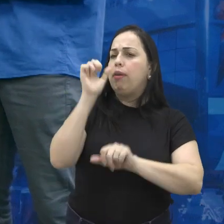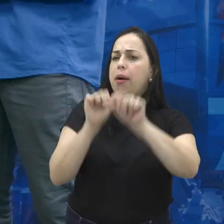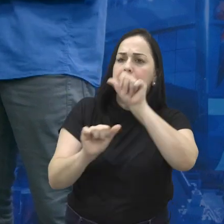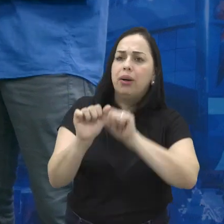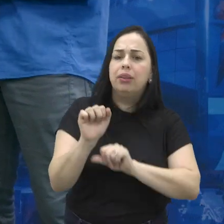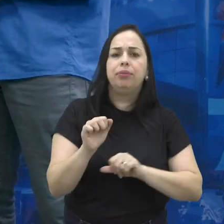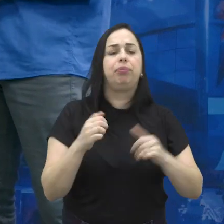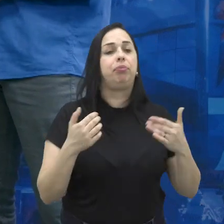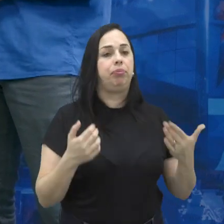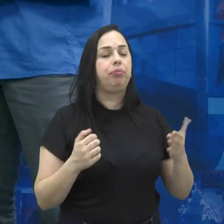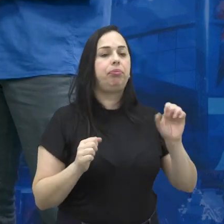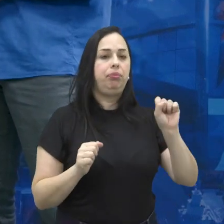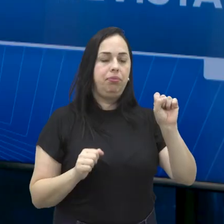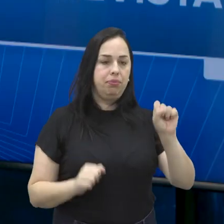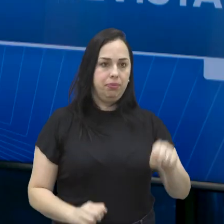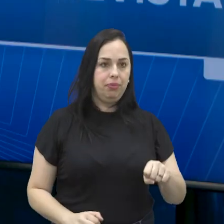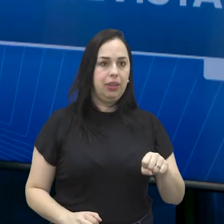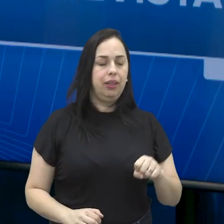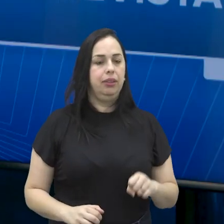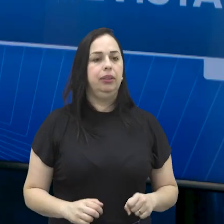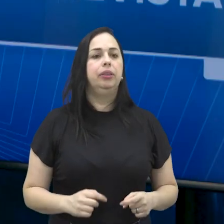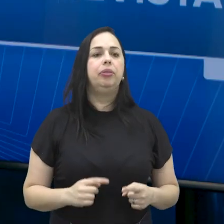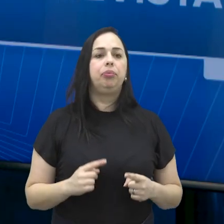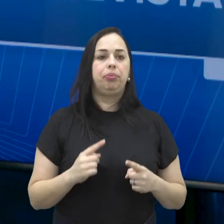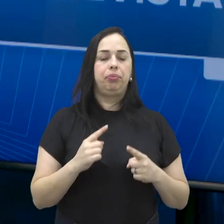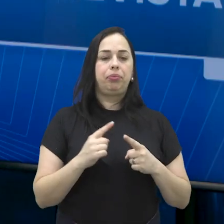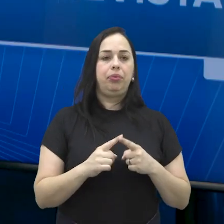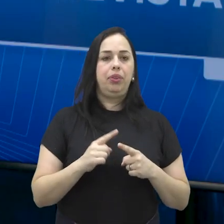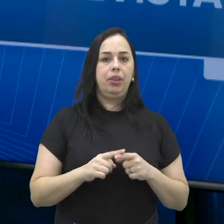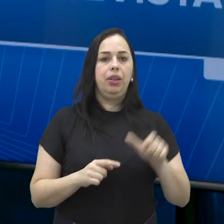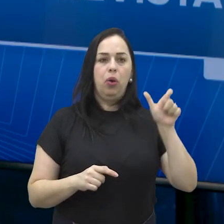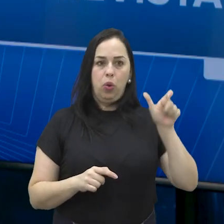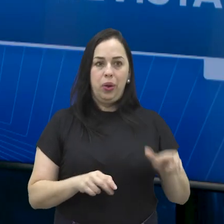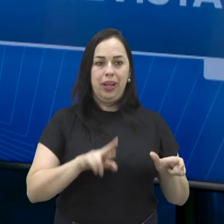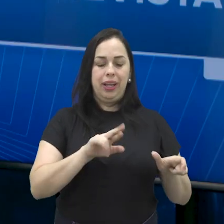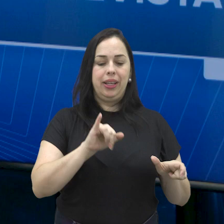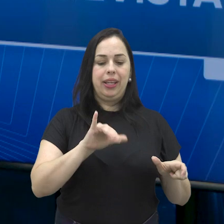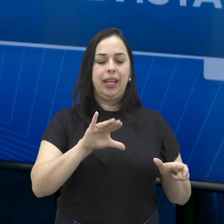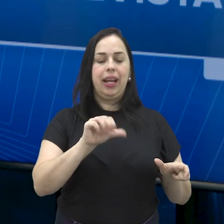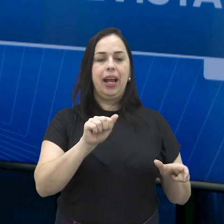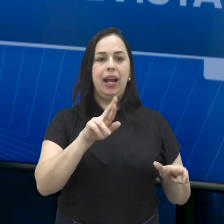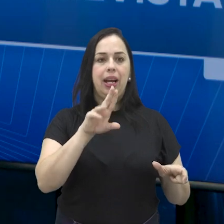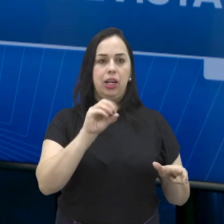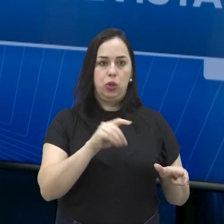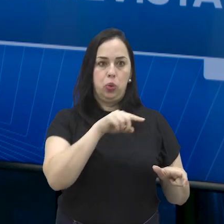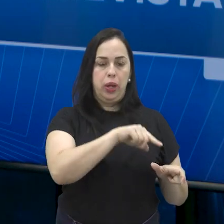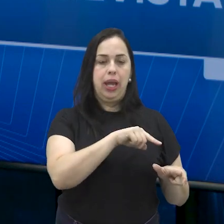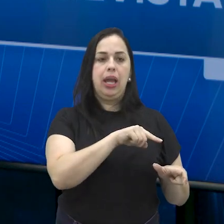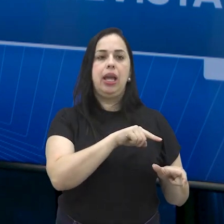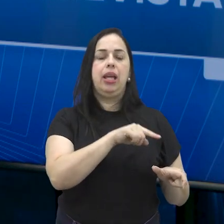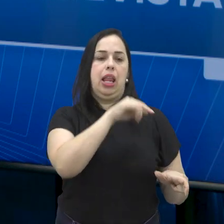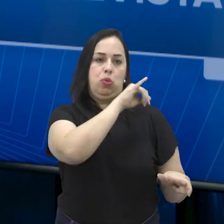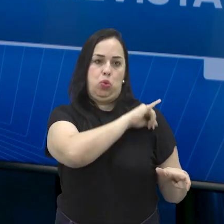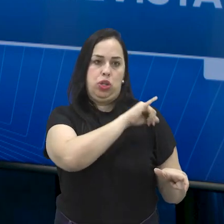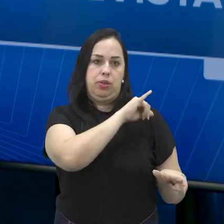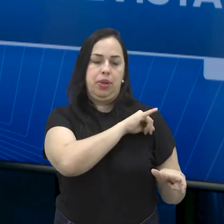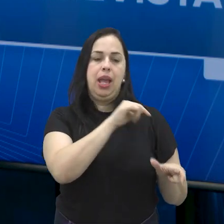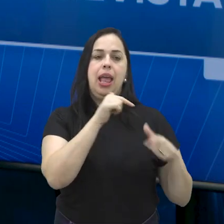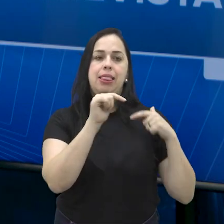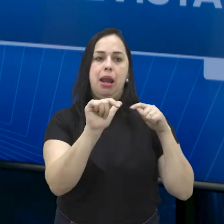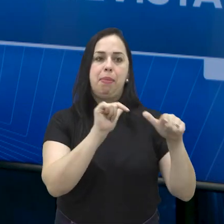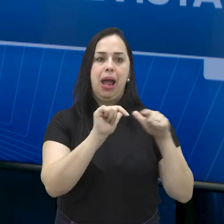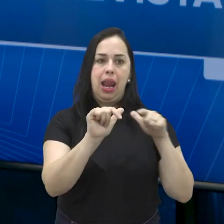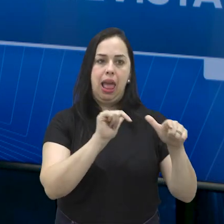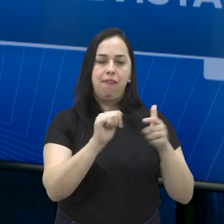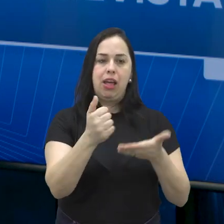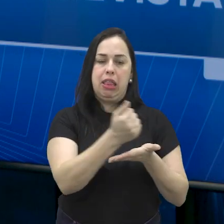Exatamente. Ela se originou através do Ricardo, lá no Rio de Janeiro, que ele era um empregado de uma farmácia e